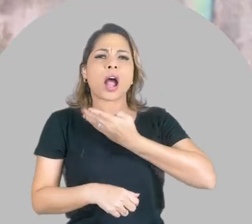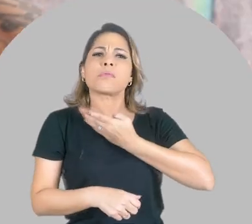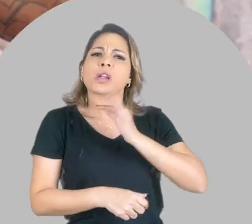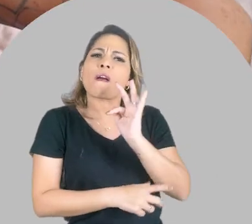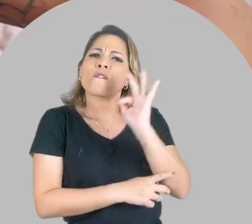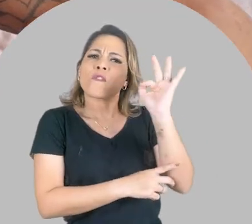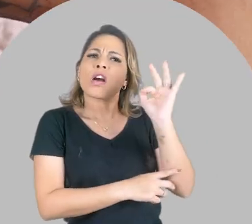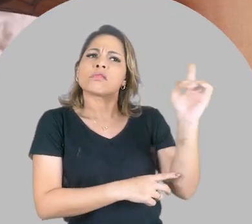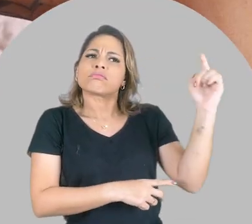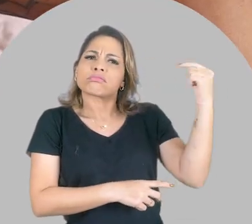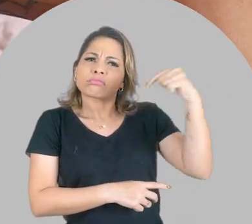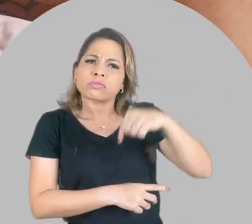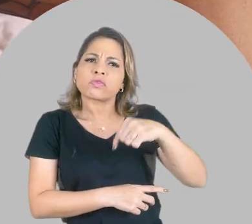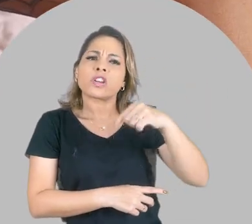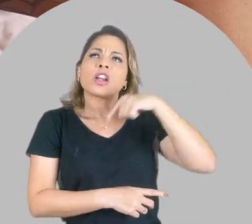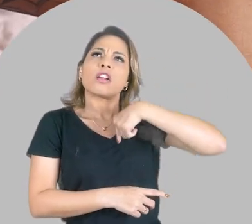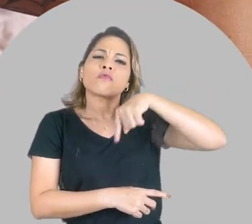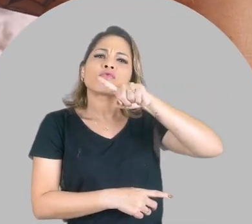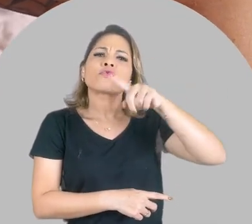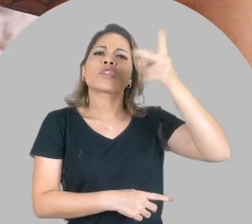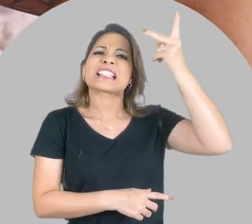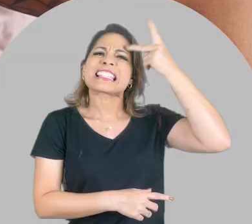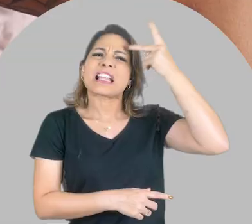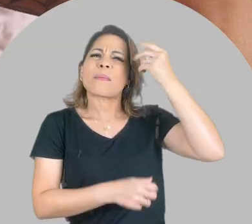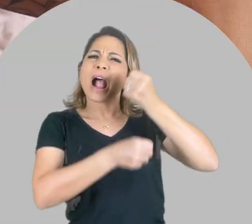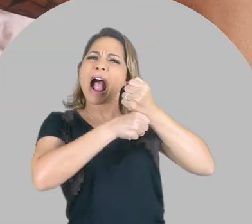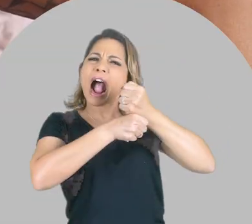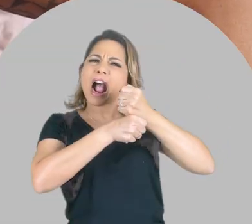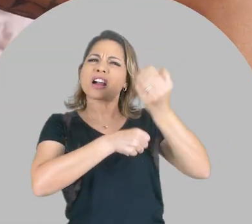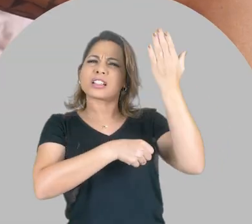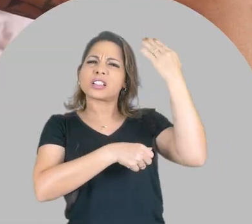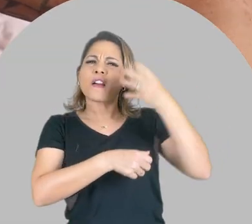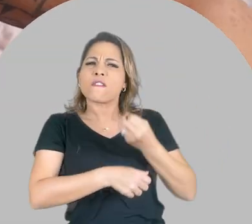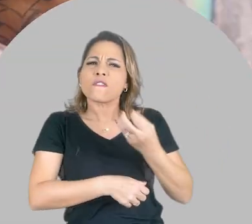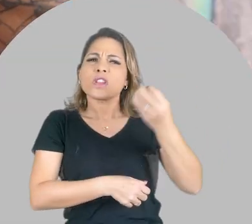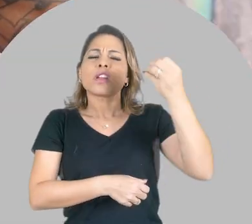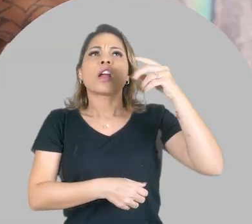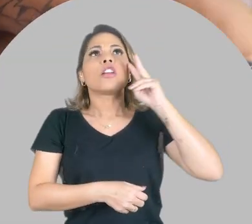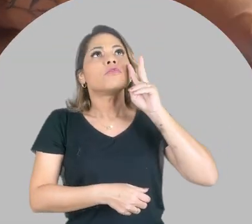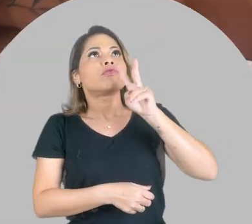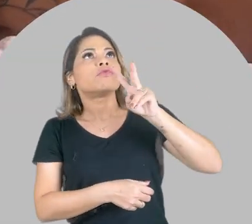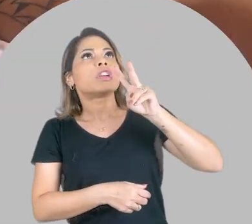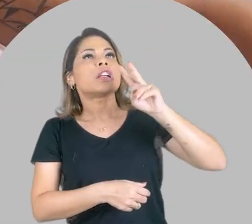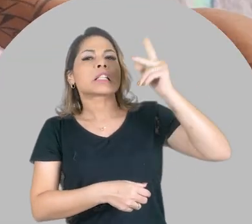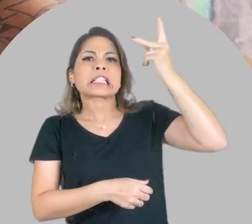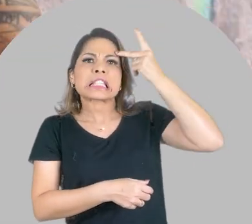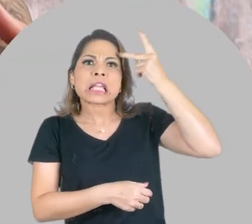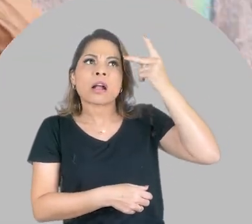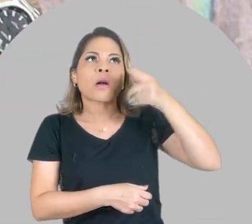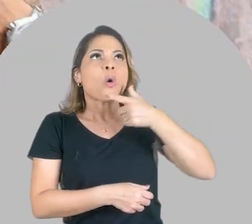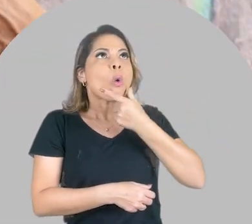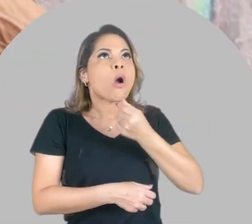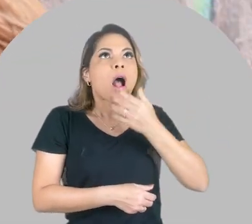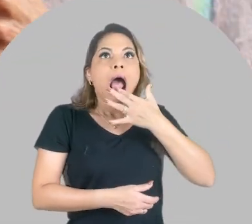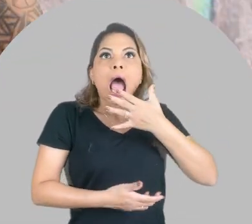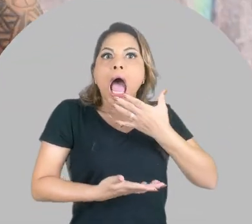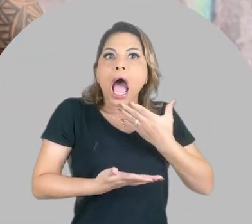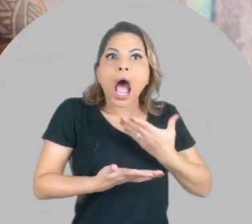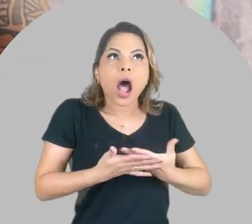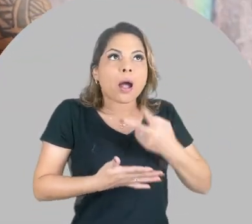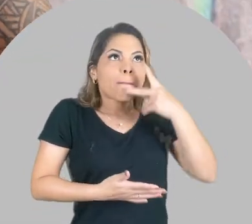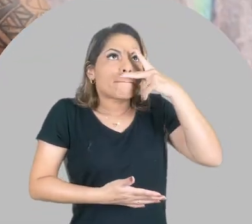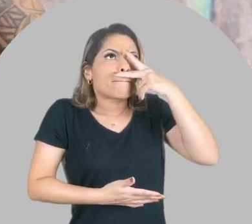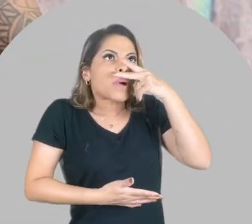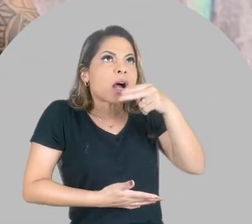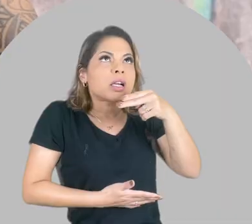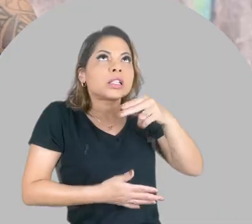um amigo francês, uma vez veio pra cá e a gente foi pra São Paulo, há muitos anos atrás, numa viagem. E ele andando em São Paulo, o cara parecia que estava